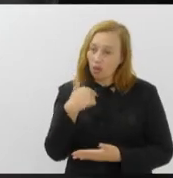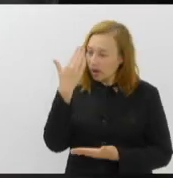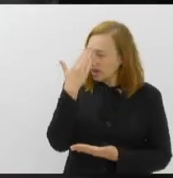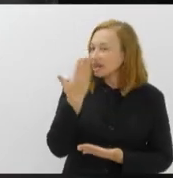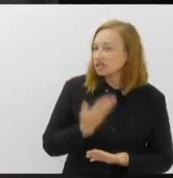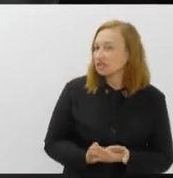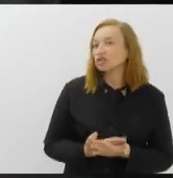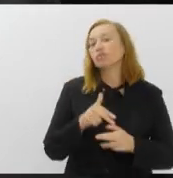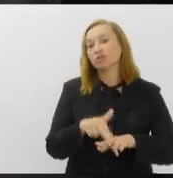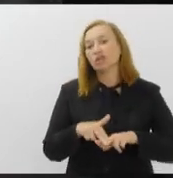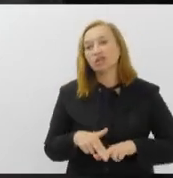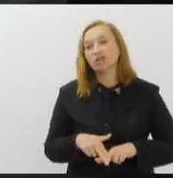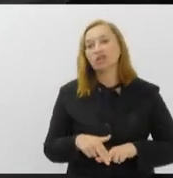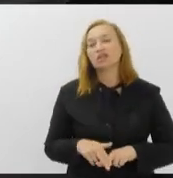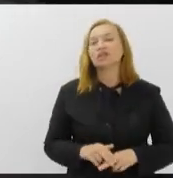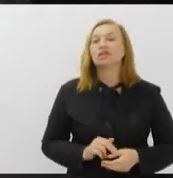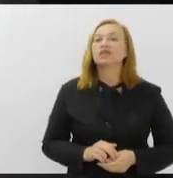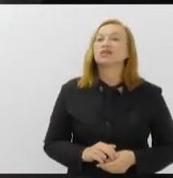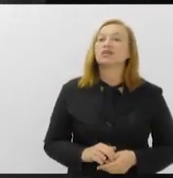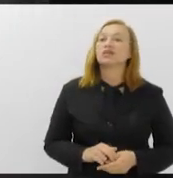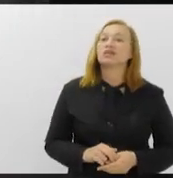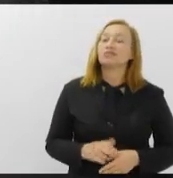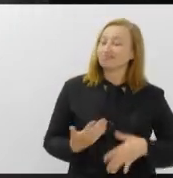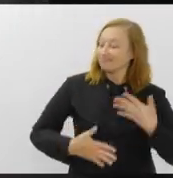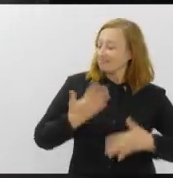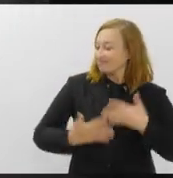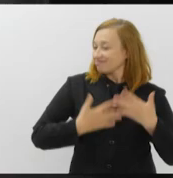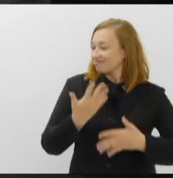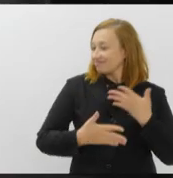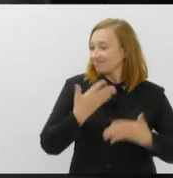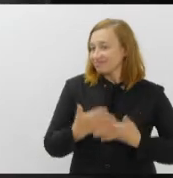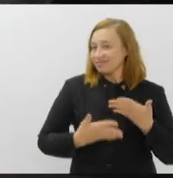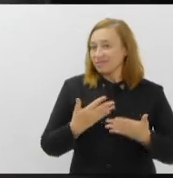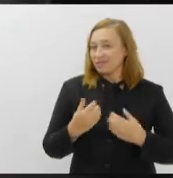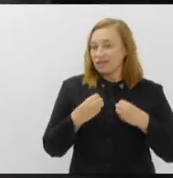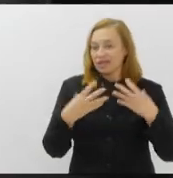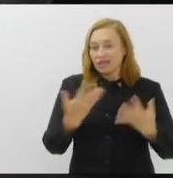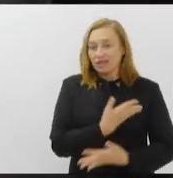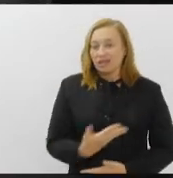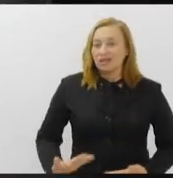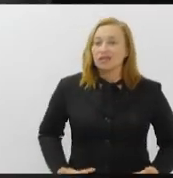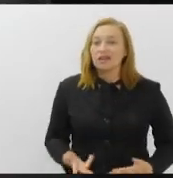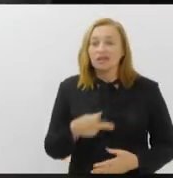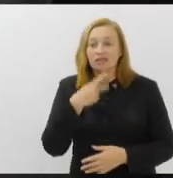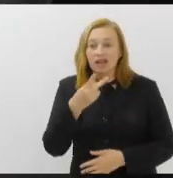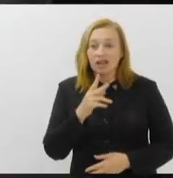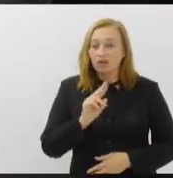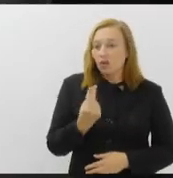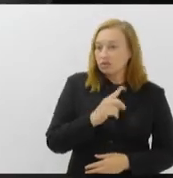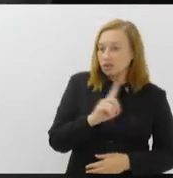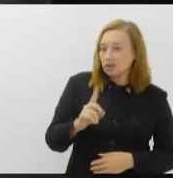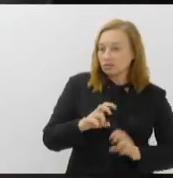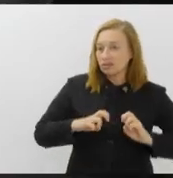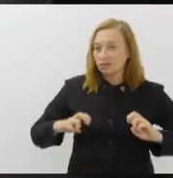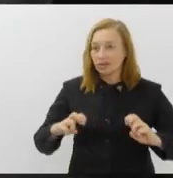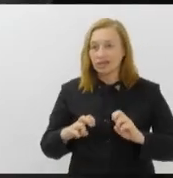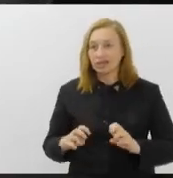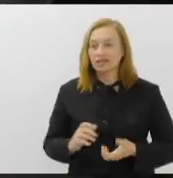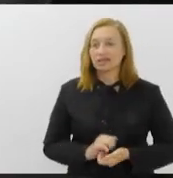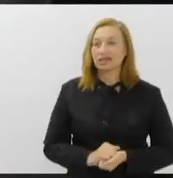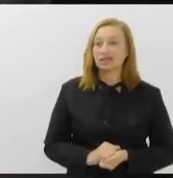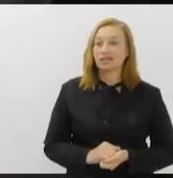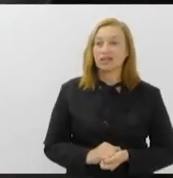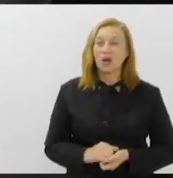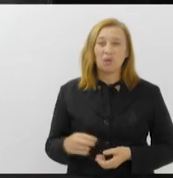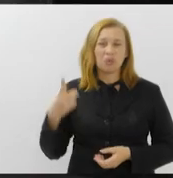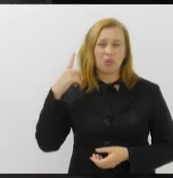Por isso que eu venho bastante empolgada participar das audiências, falando ou não falando à mesa. Ainda bem que o barulho diminuiu um pouco,